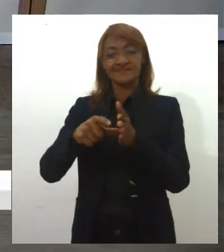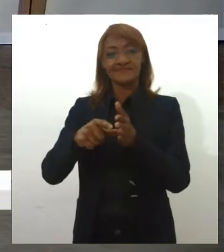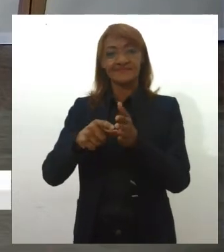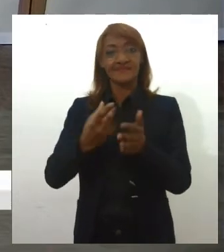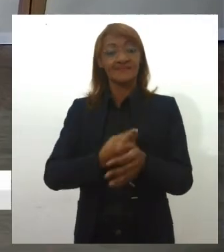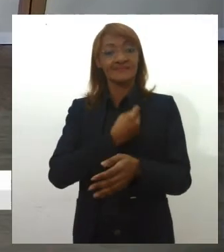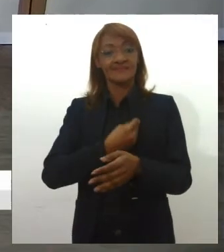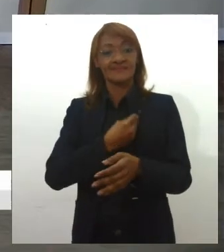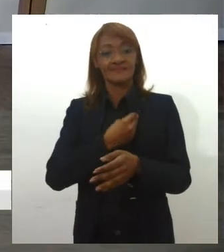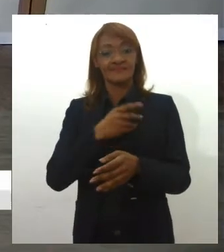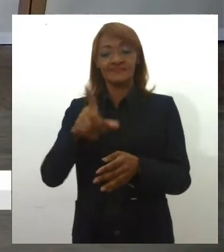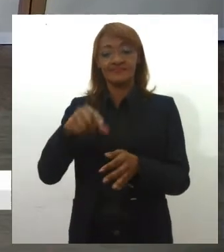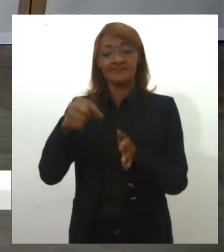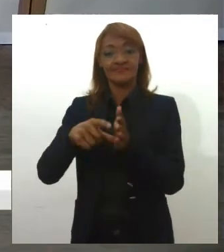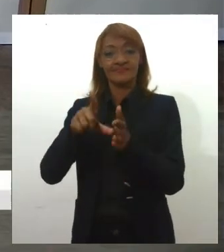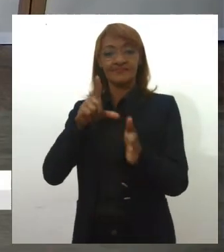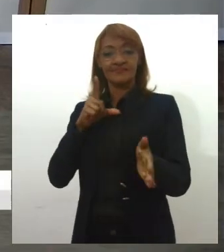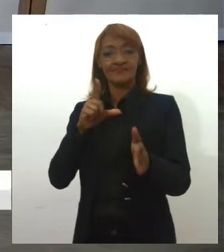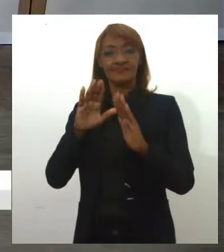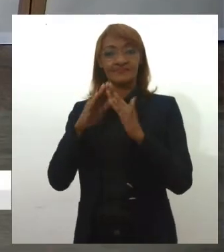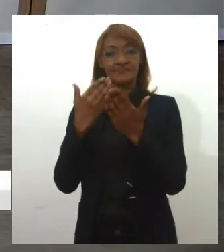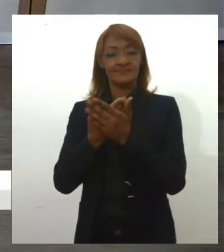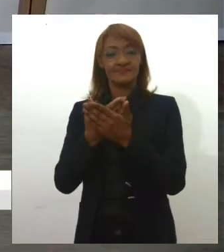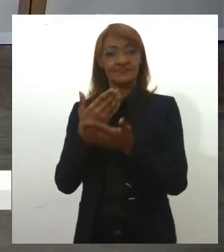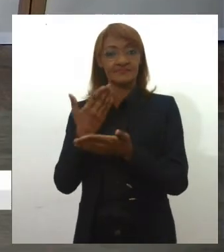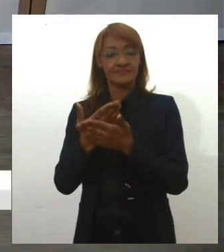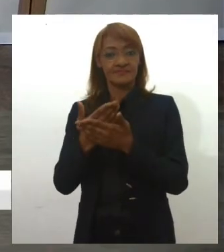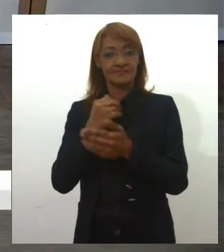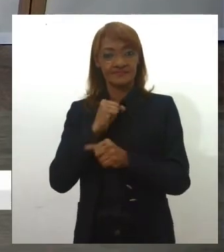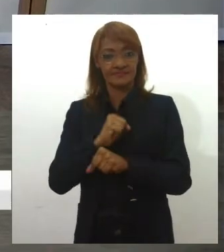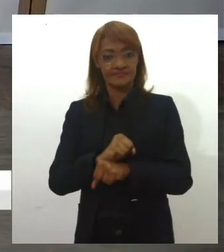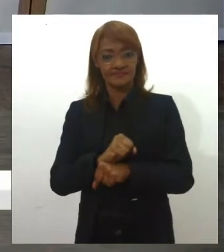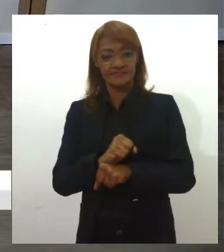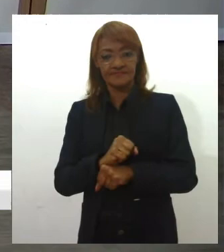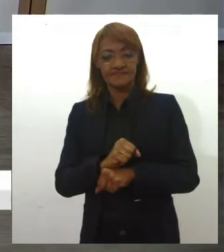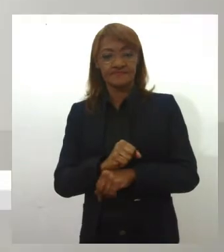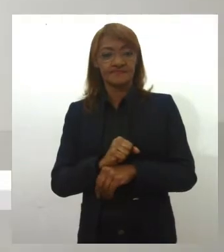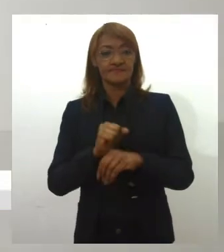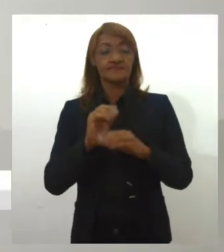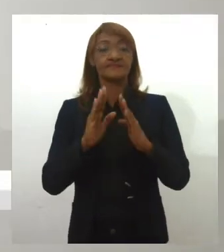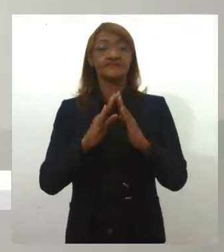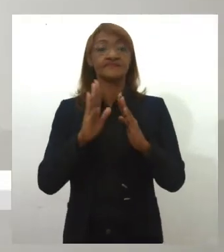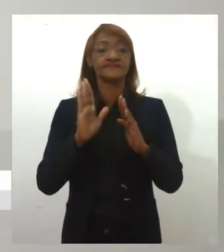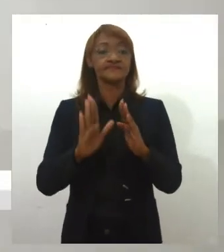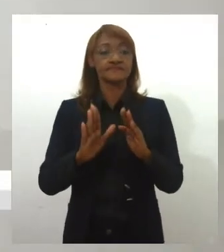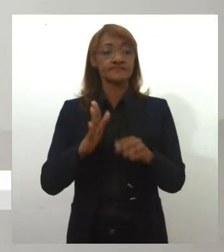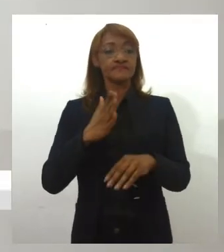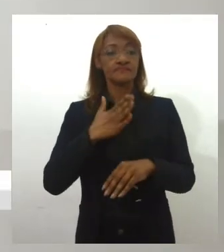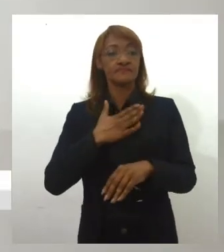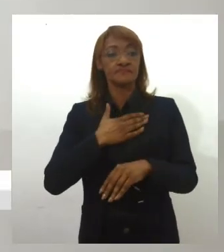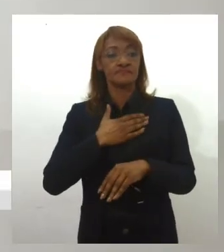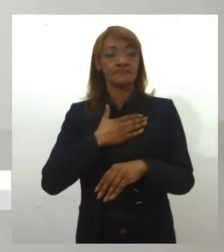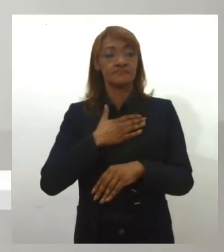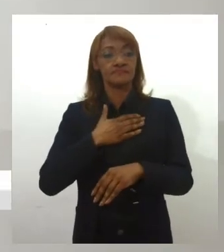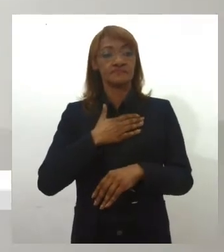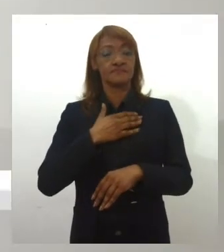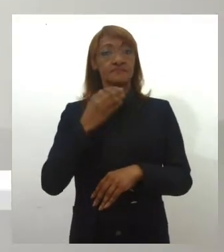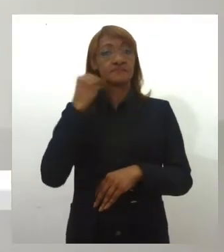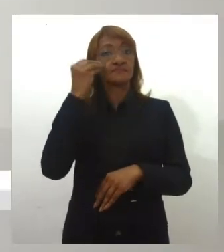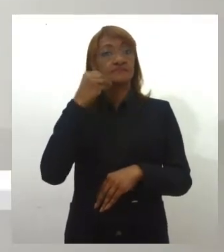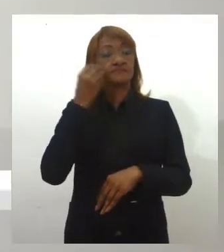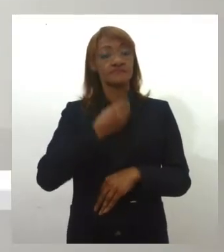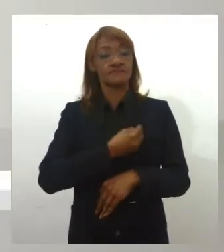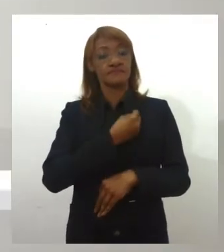o homeschooling. Acho que muita coisa tem origem na minha própria história. Eu